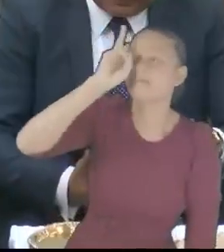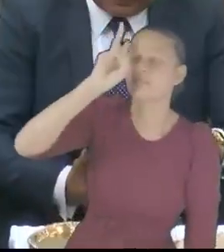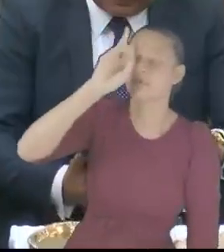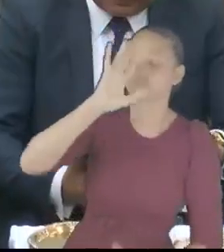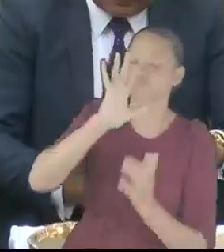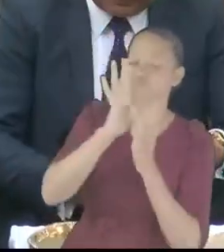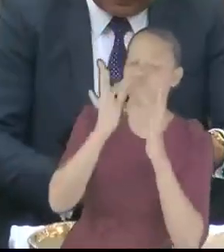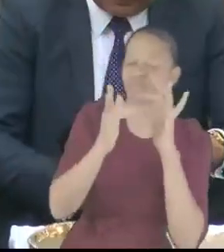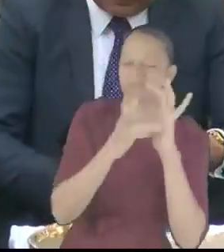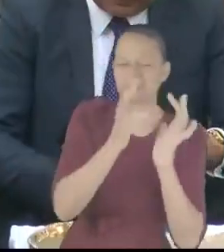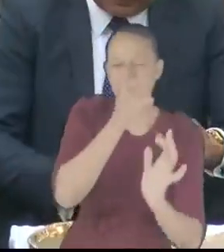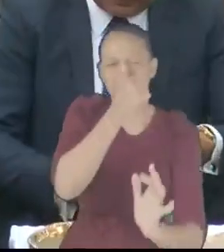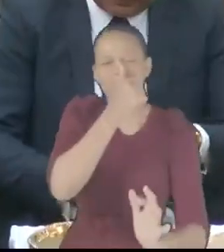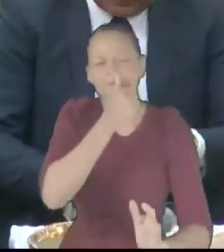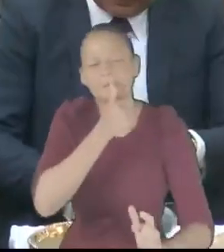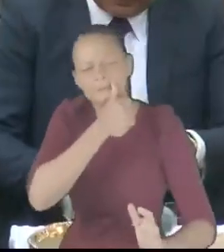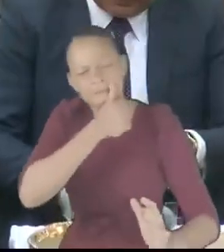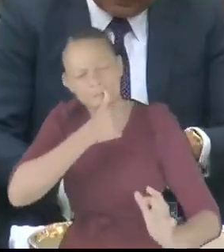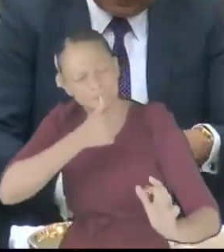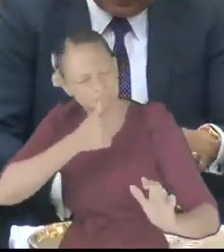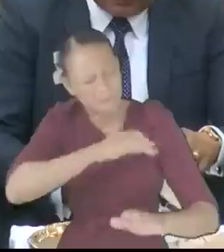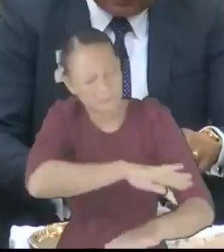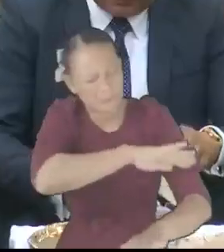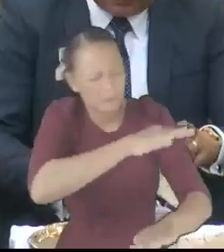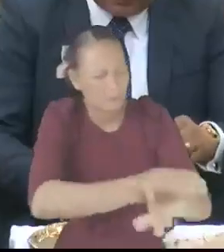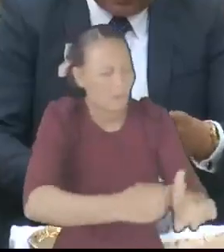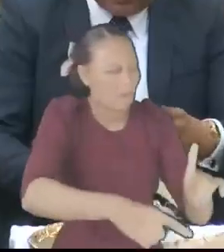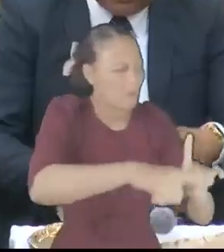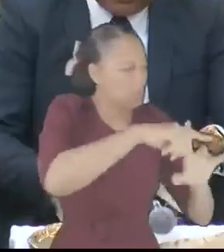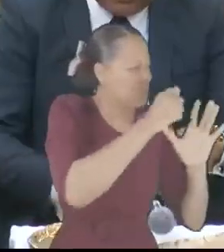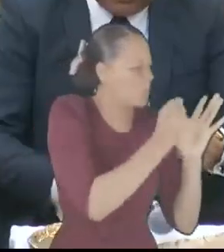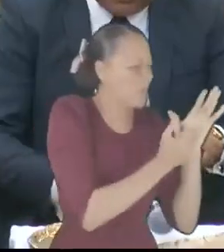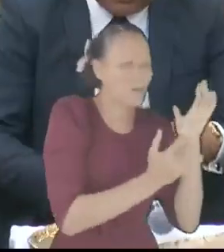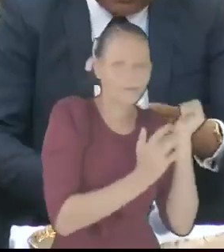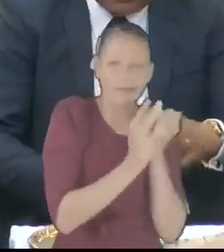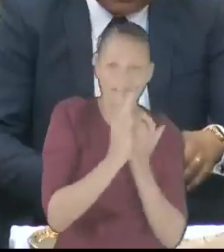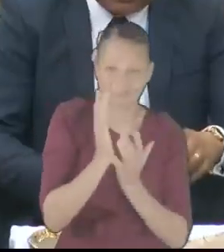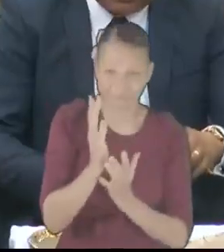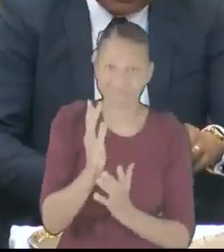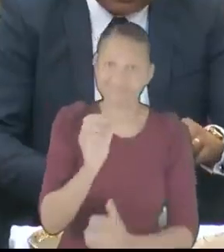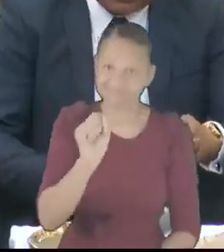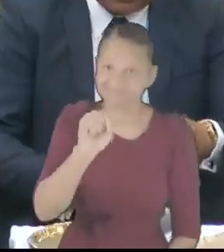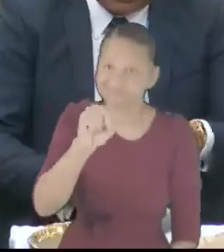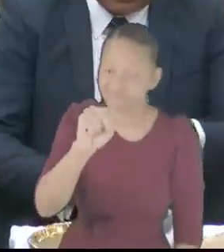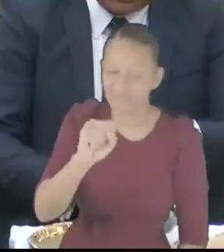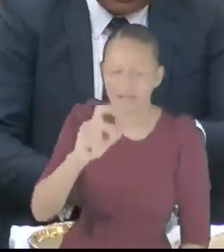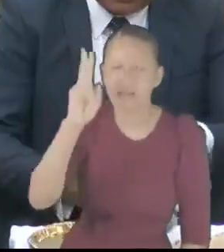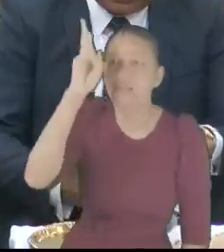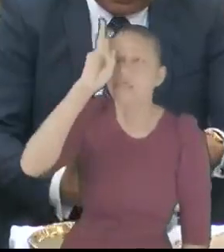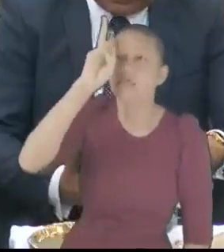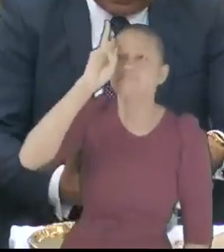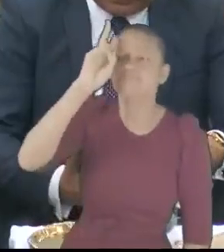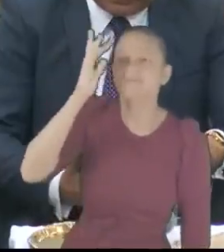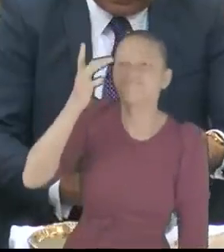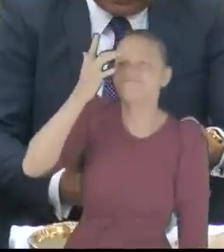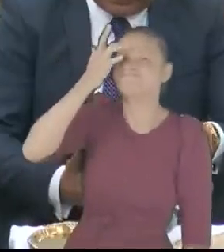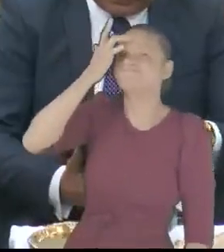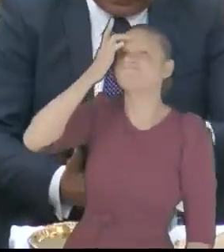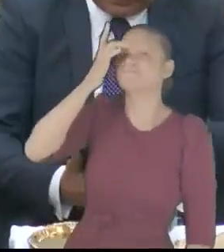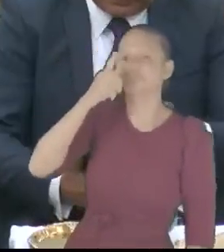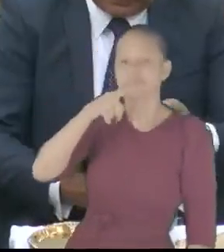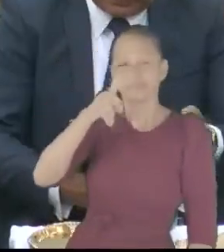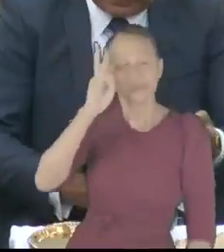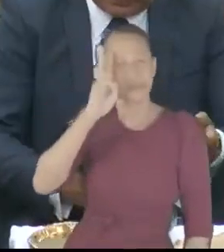sacrificial de Jesus no Calvário. Amém. Glória a Deus, é memória. Os irmãos sabem